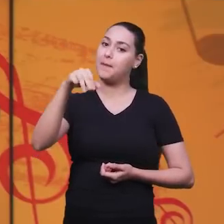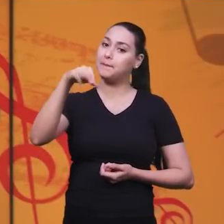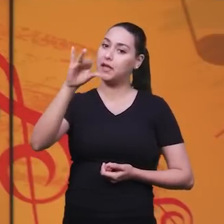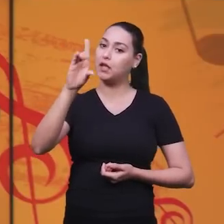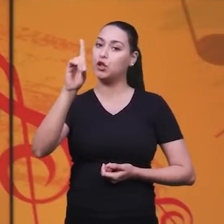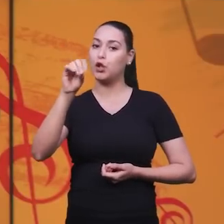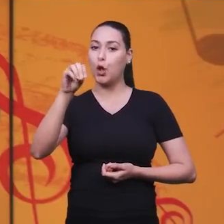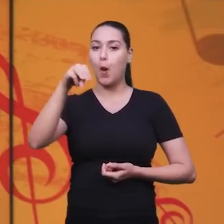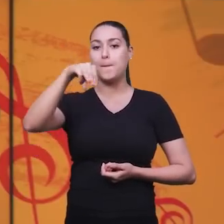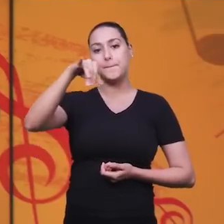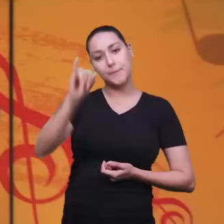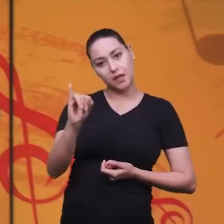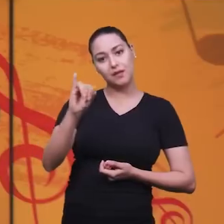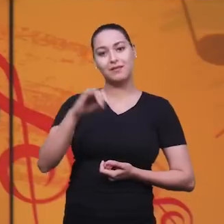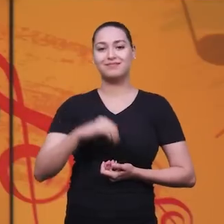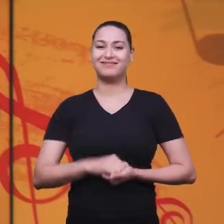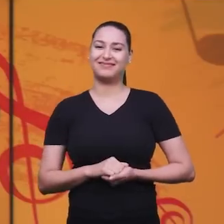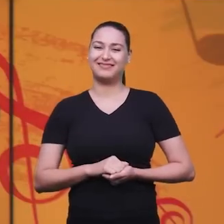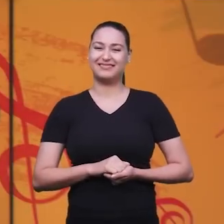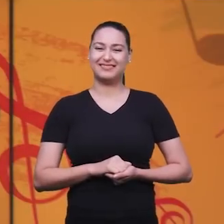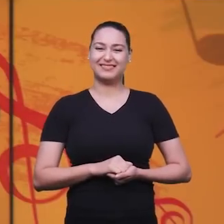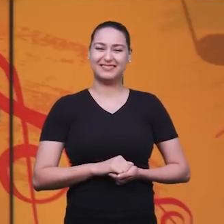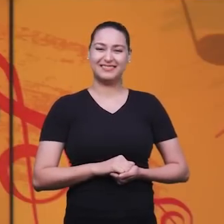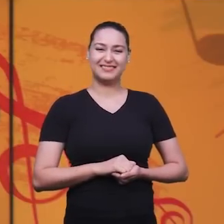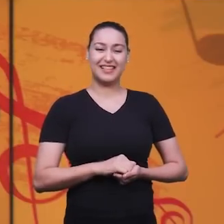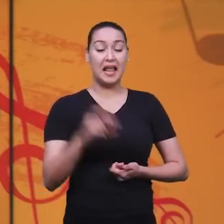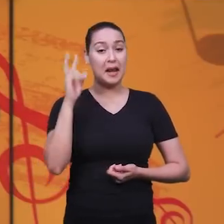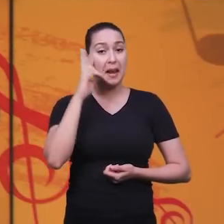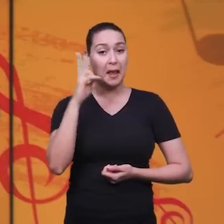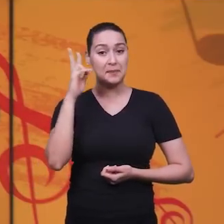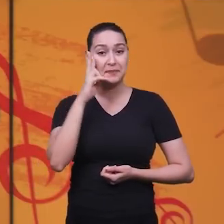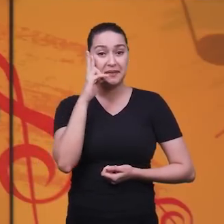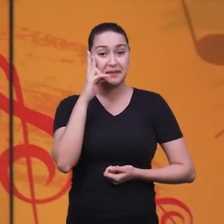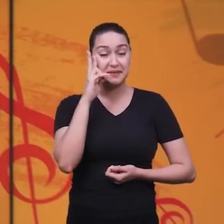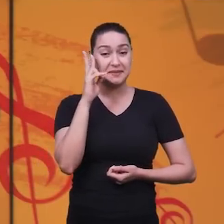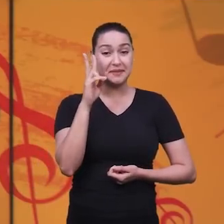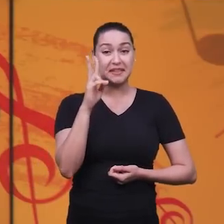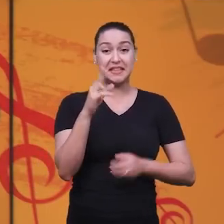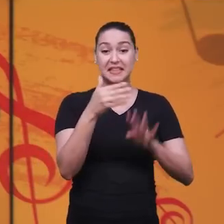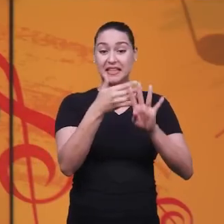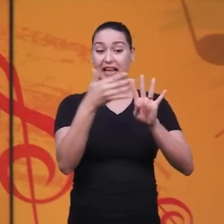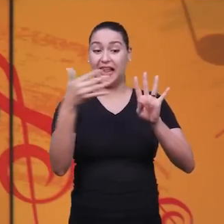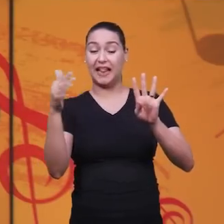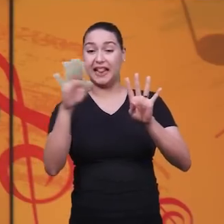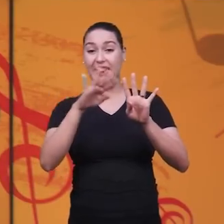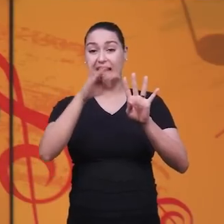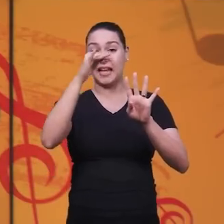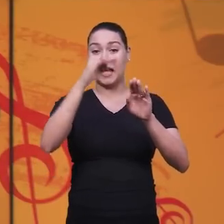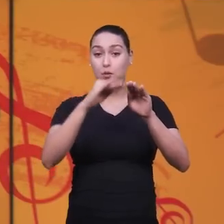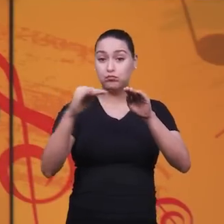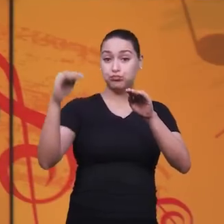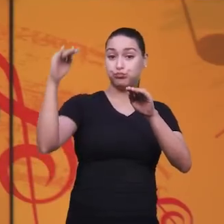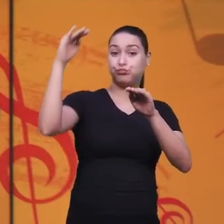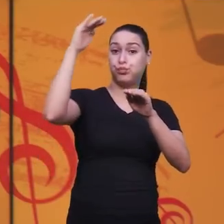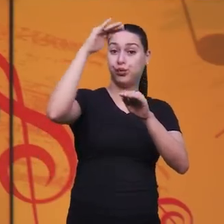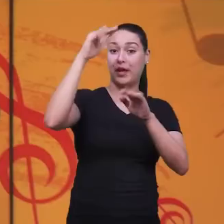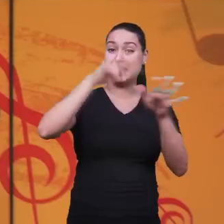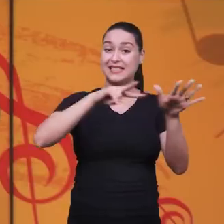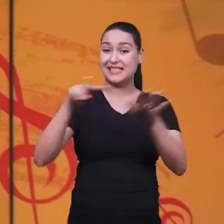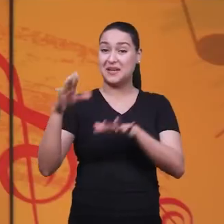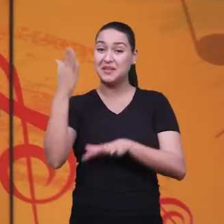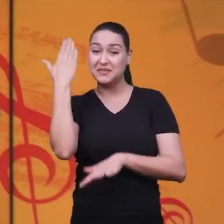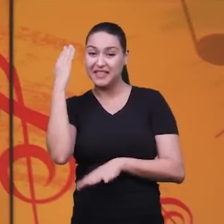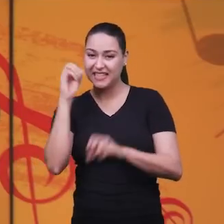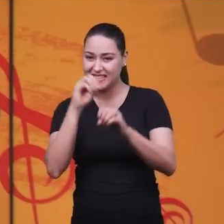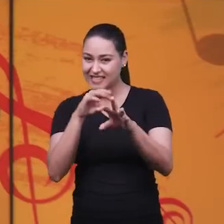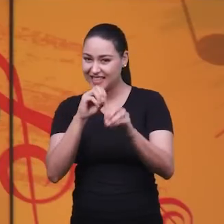Mi, Dó, Mi. Lembrando que aqui nós temos uma linha oitava acima, como a tia